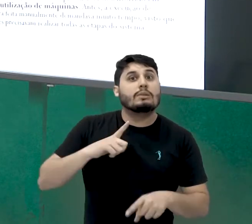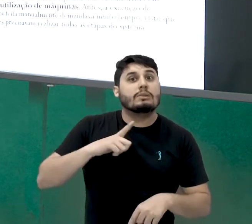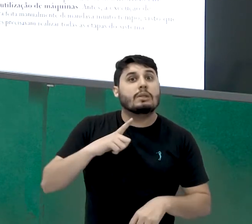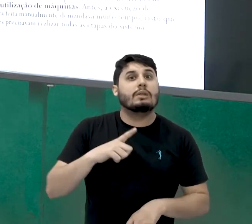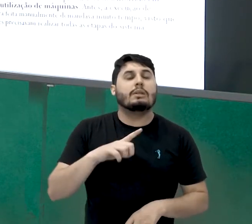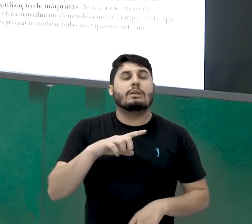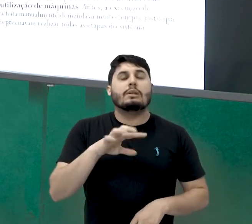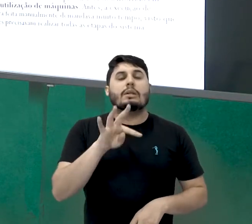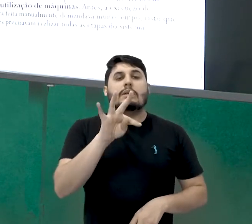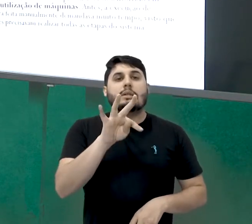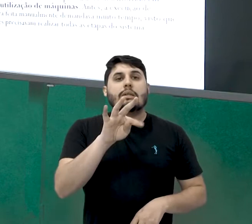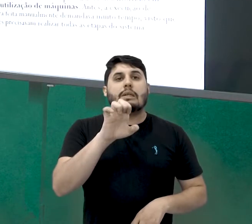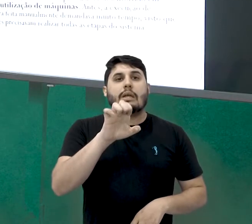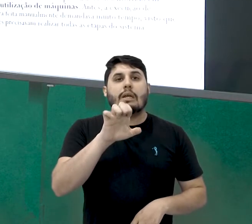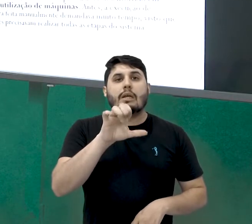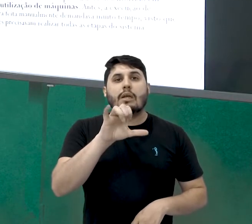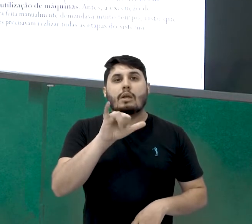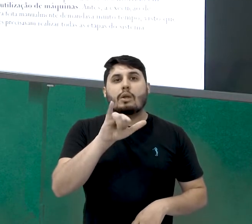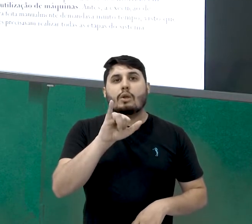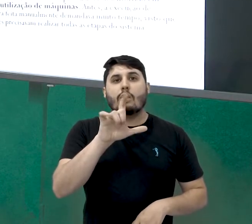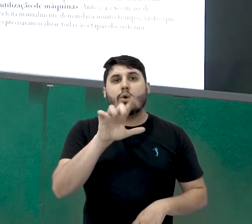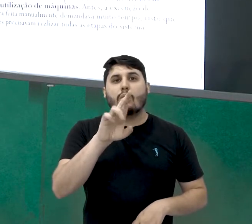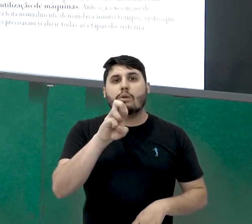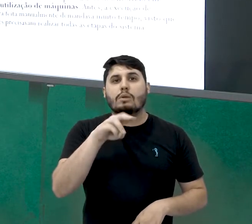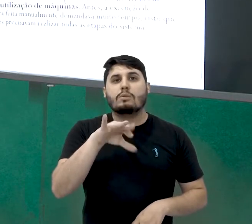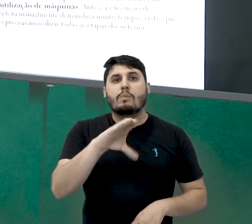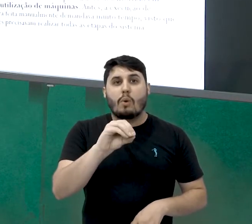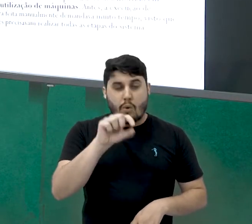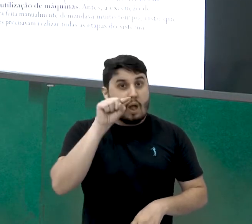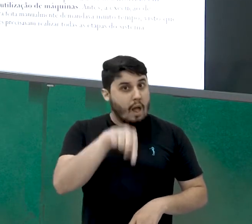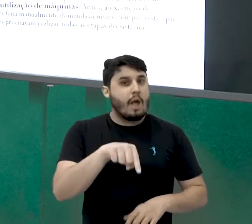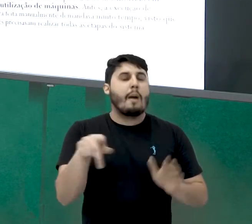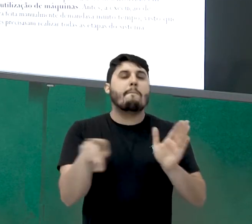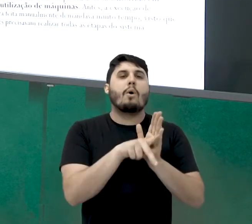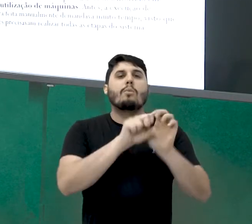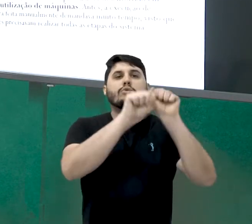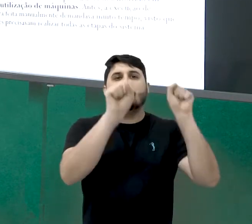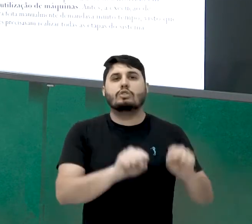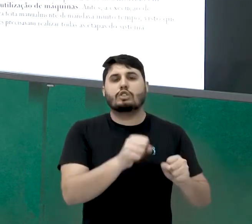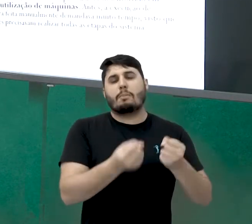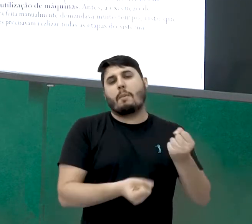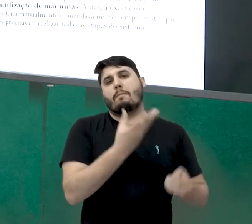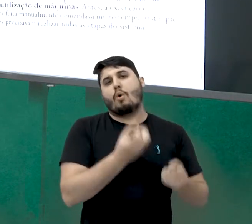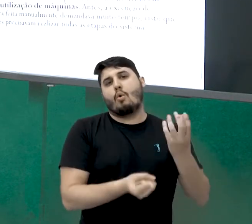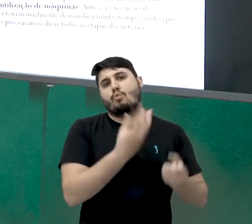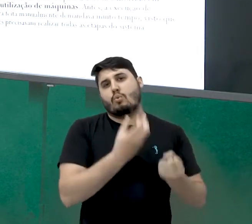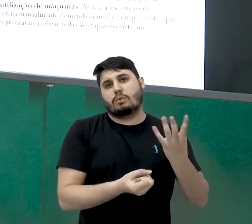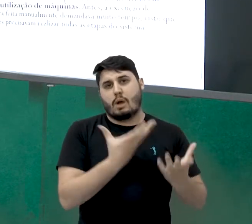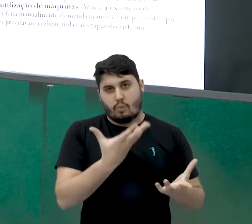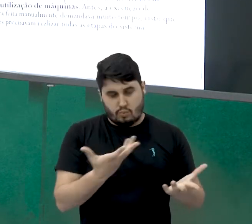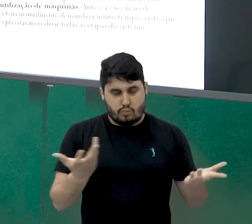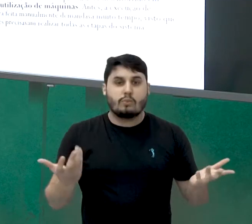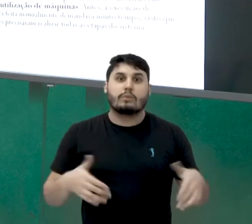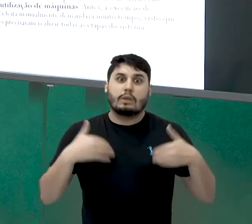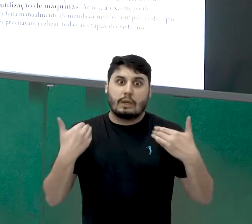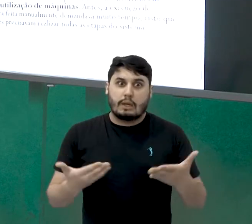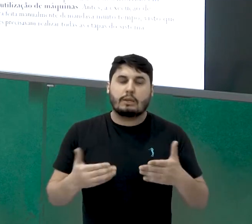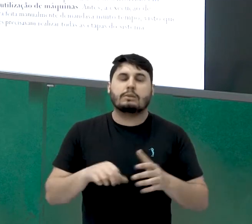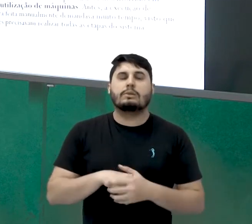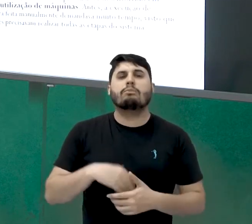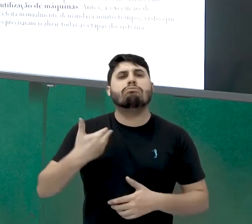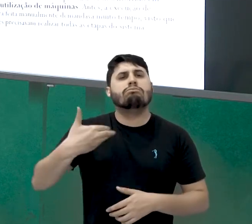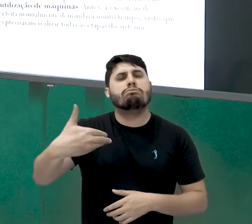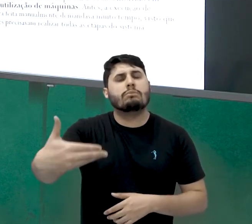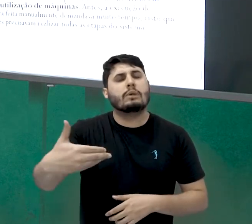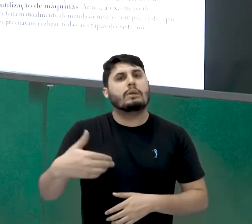ou simplesmente o Fordismo, como sistema de produção. E, após a Segunda Guerra Mundial, nós temos a terceira